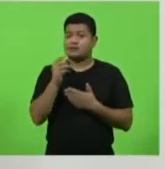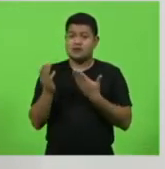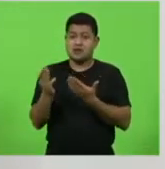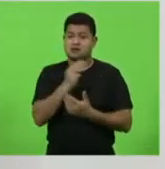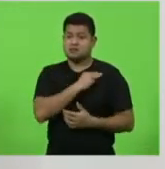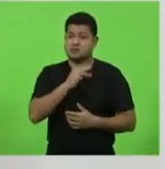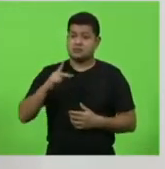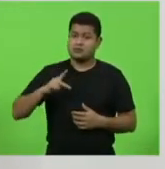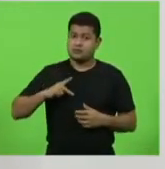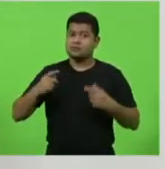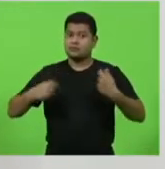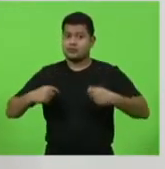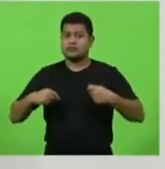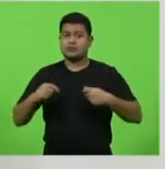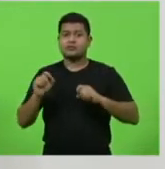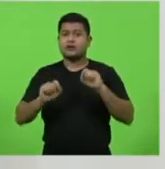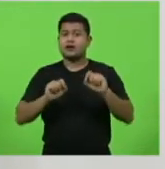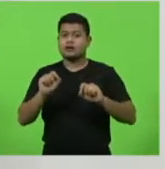olhar.